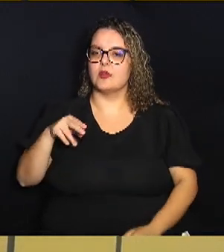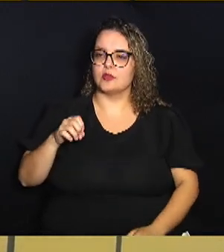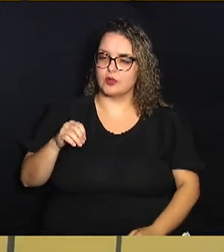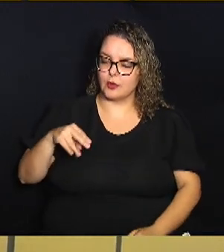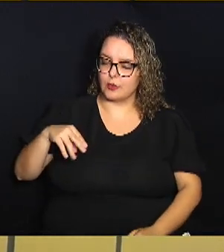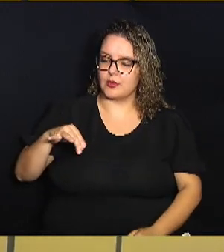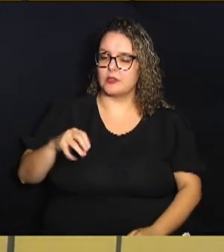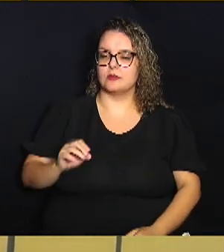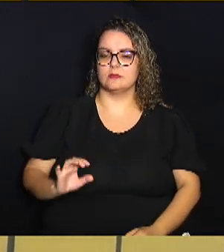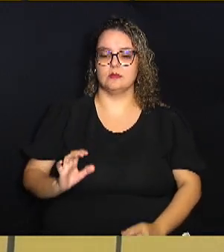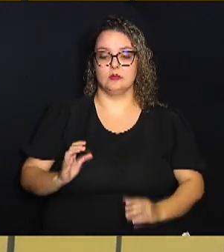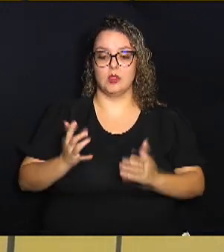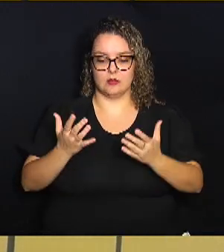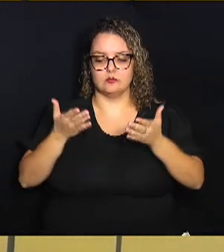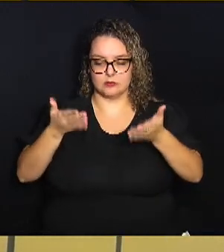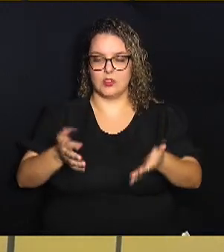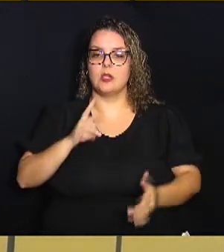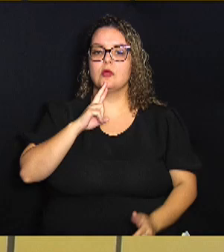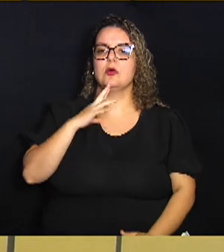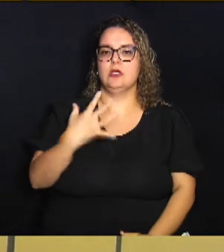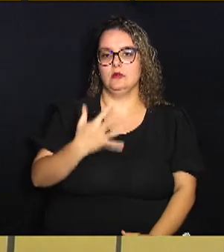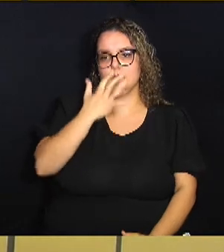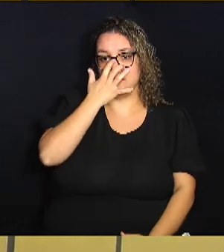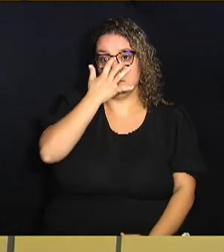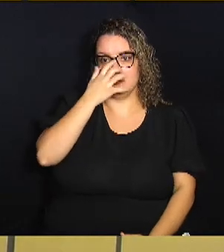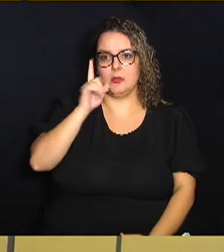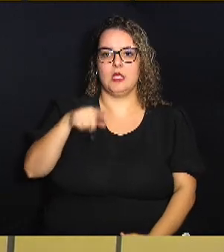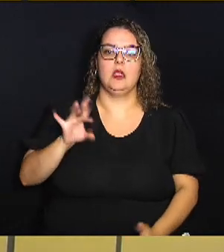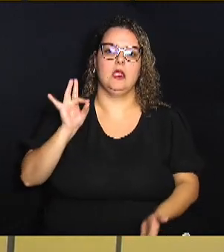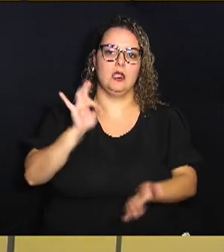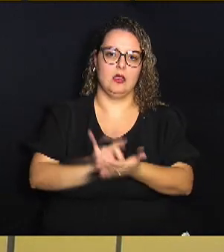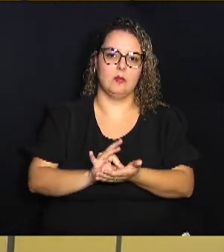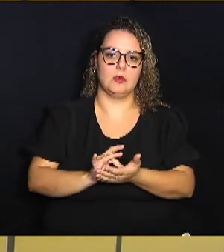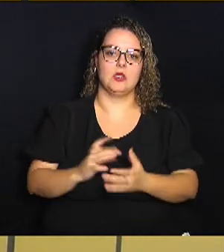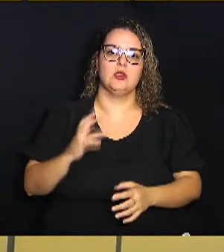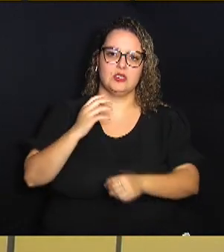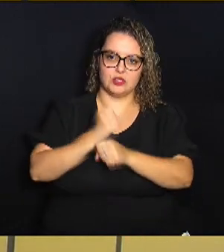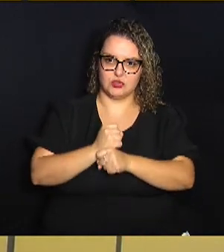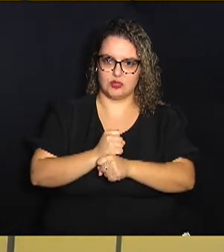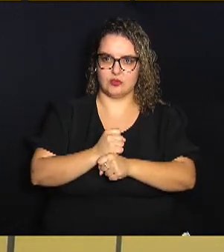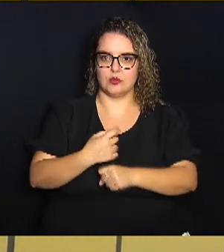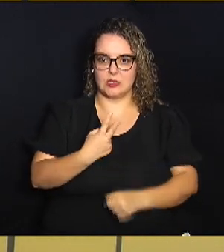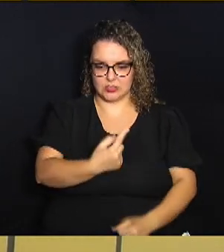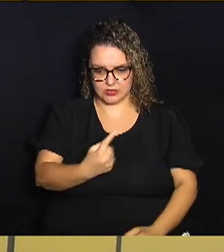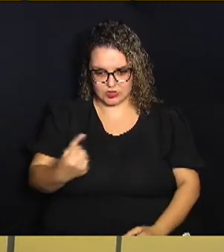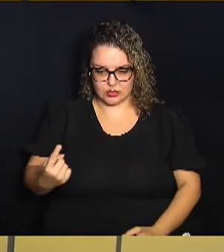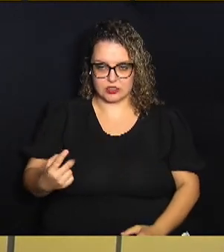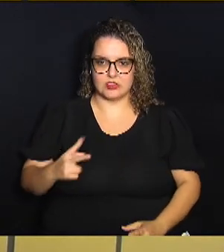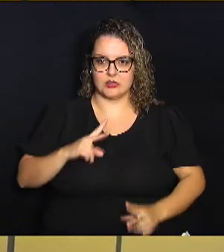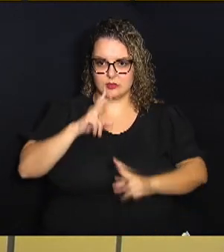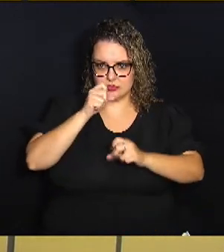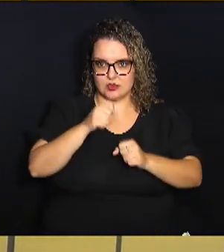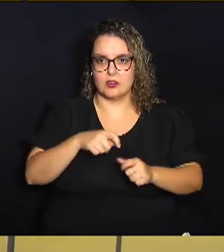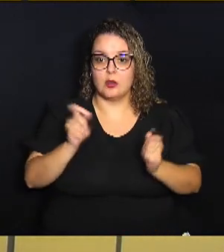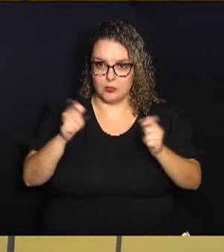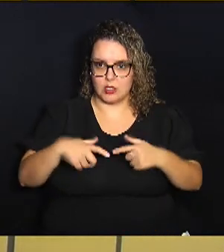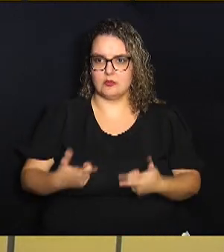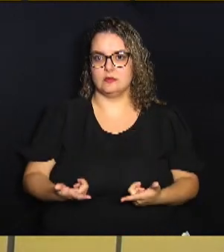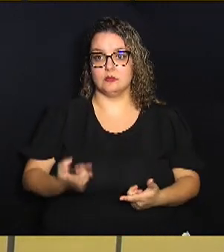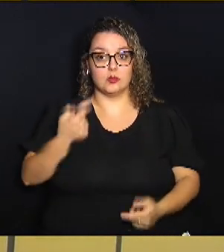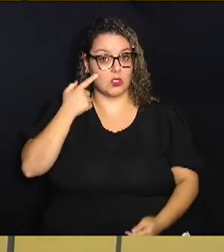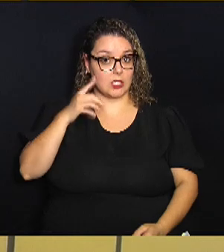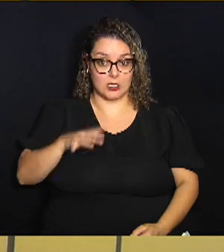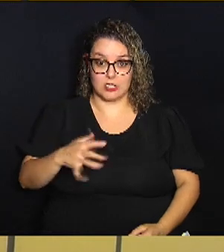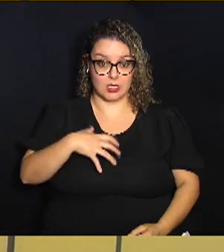onde o resultado disso é realmente a soma individual das forças. É um resultado potencializado, porque a intenção é